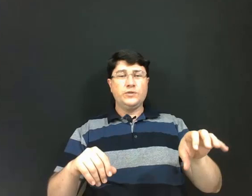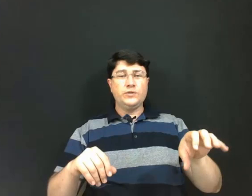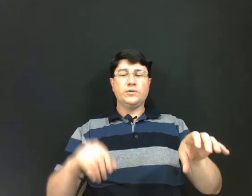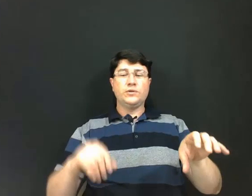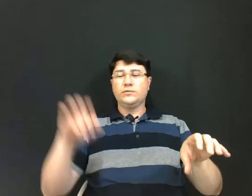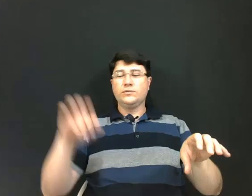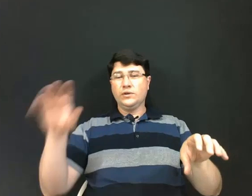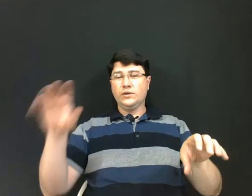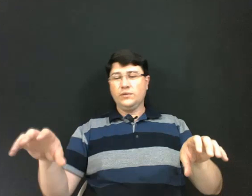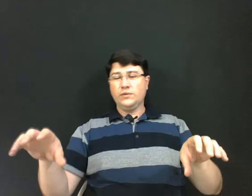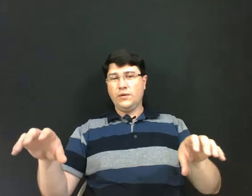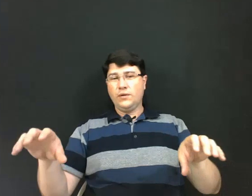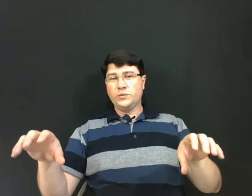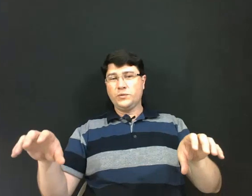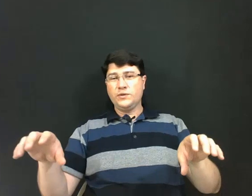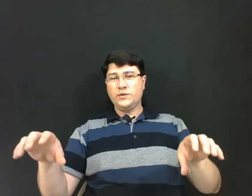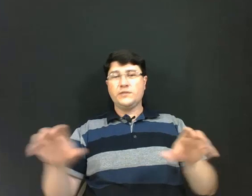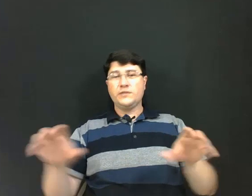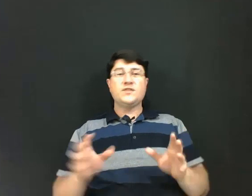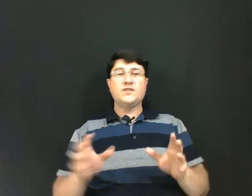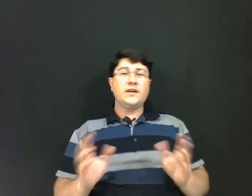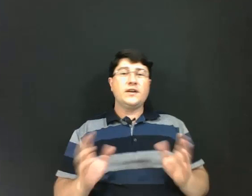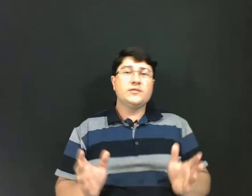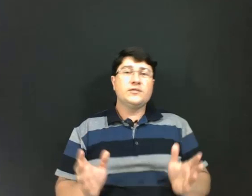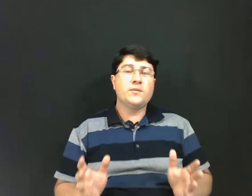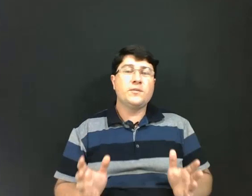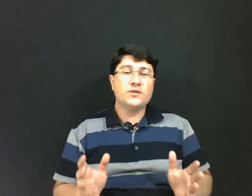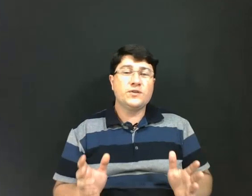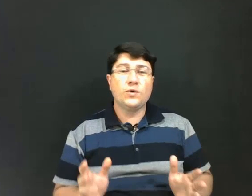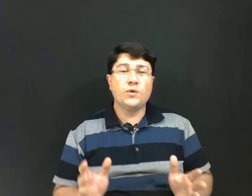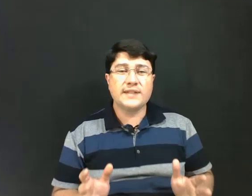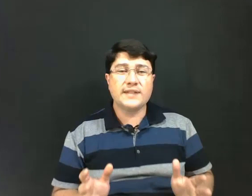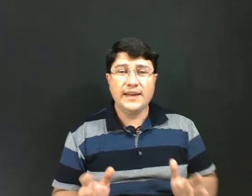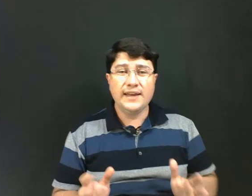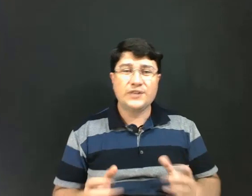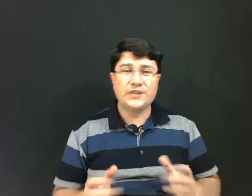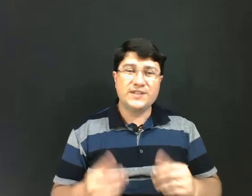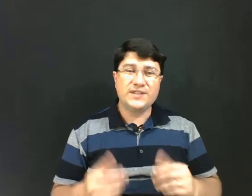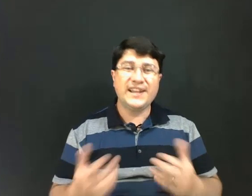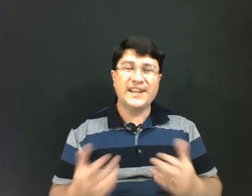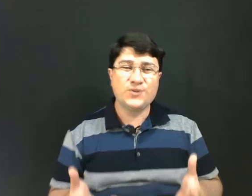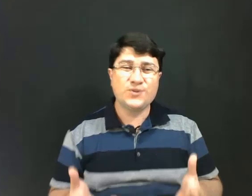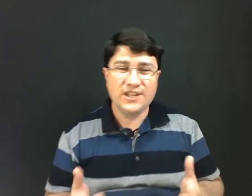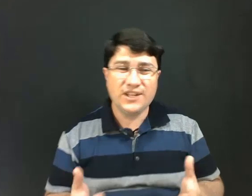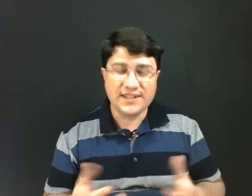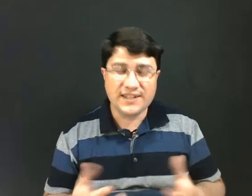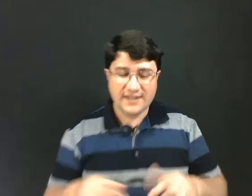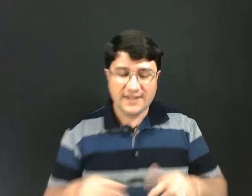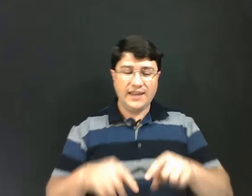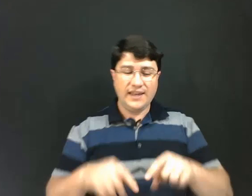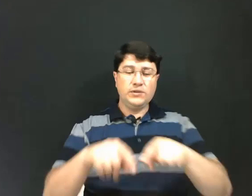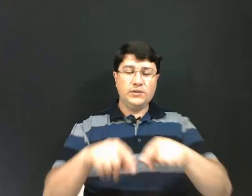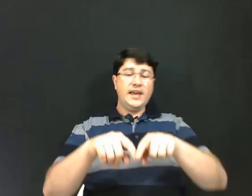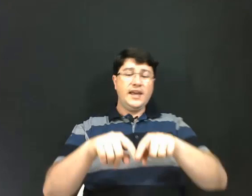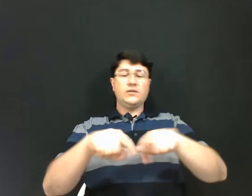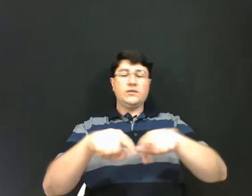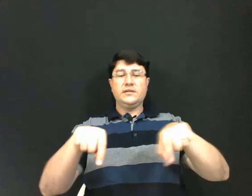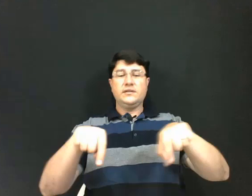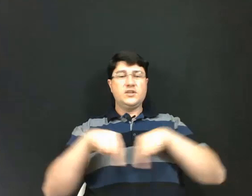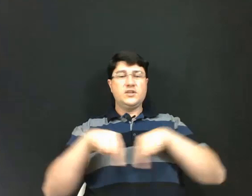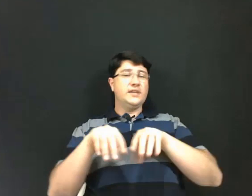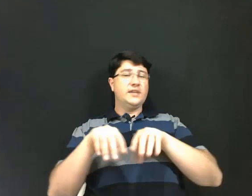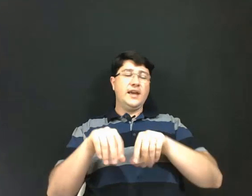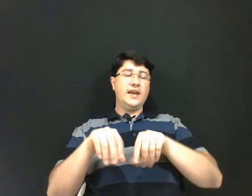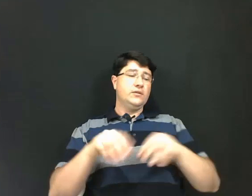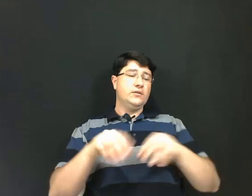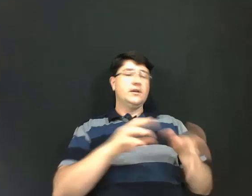é um possuidor, no outro é outro possuidor. Vocês viram que agora não são pessoas, né? São entidades jurídicas. E o terreno,